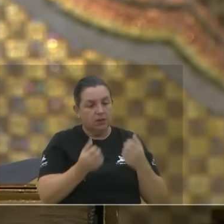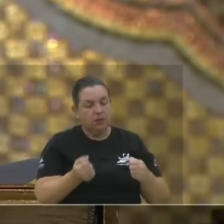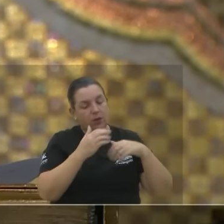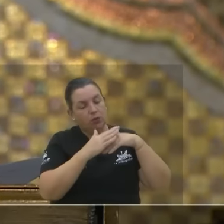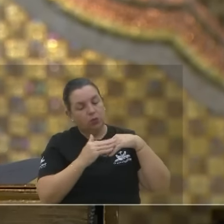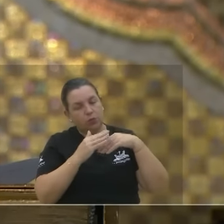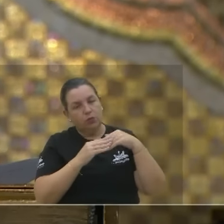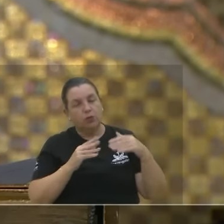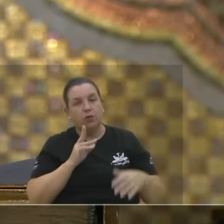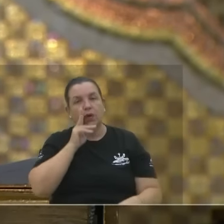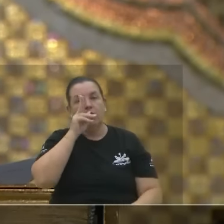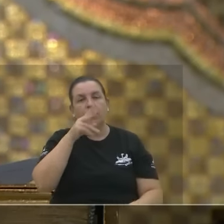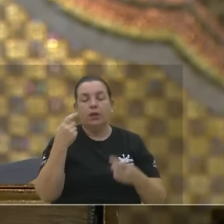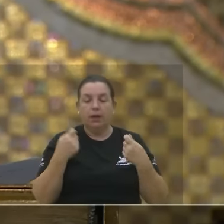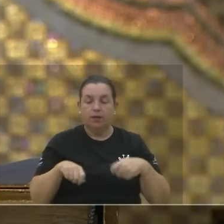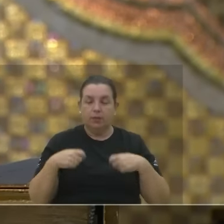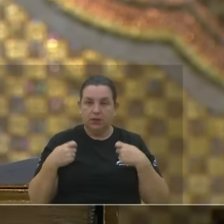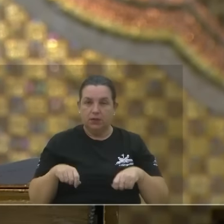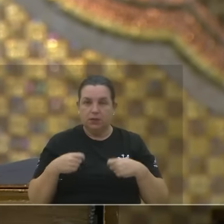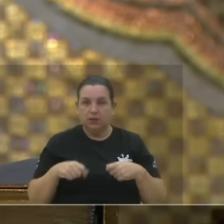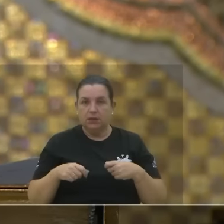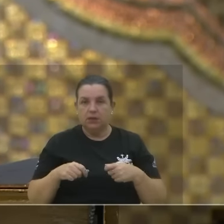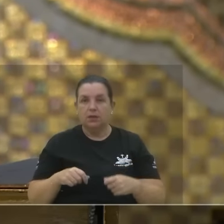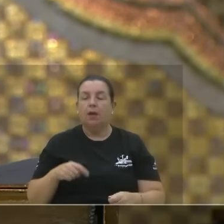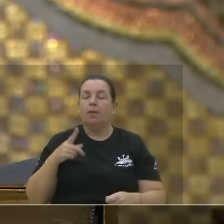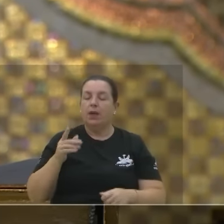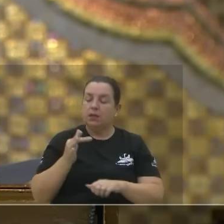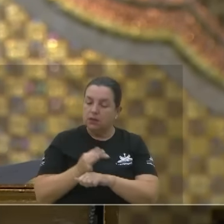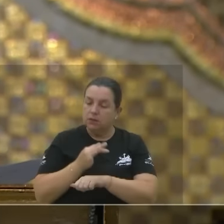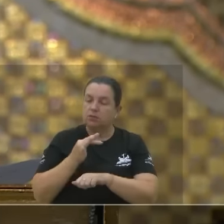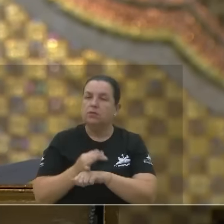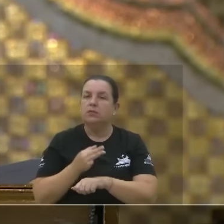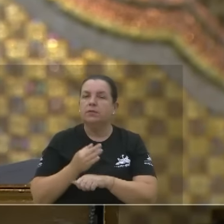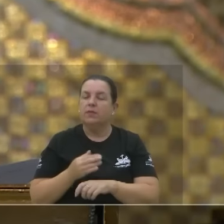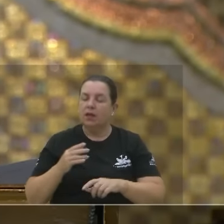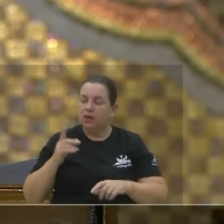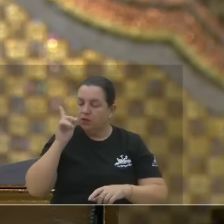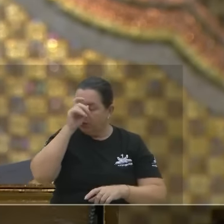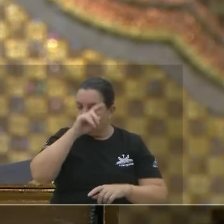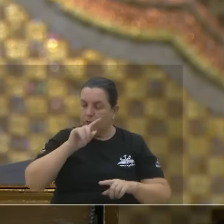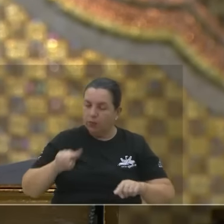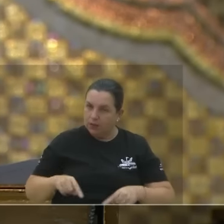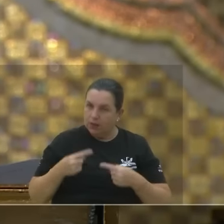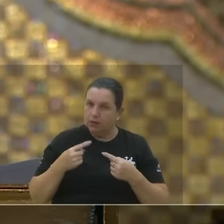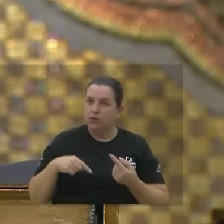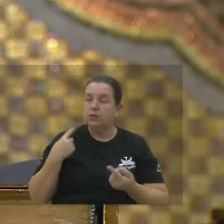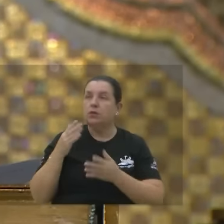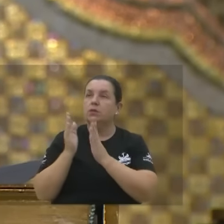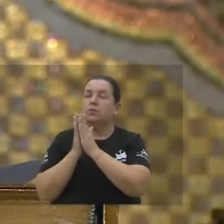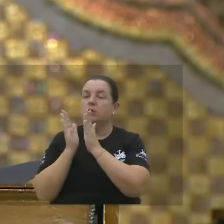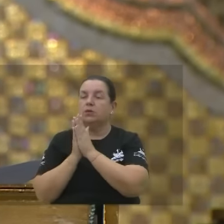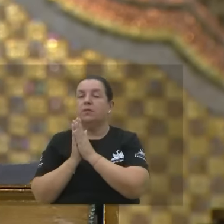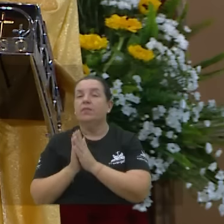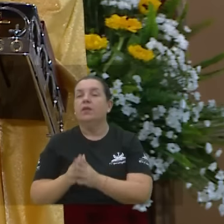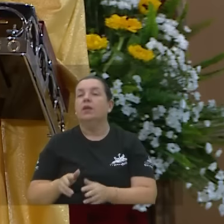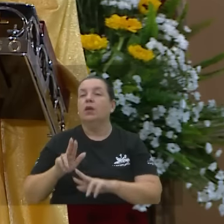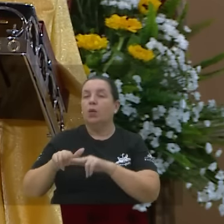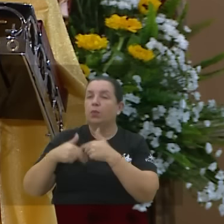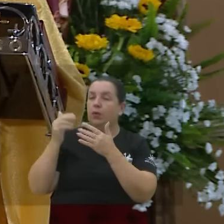e a força necessários para superar as adversidades, rezemos ao Senhor.